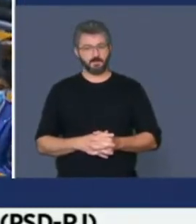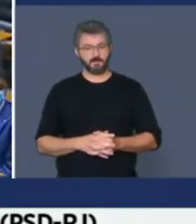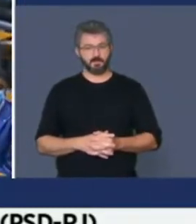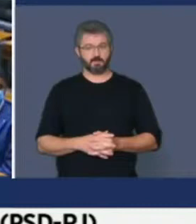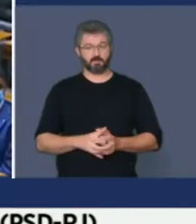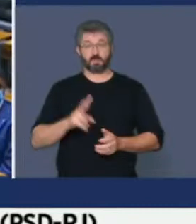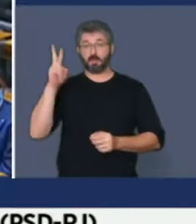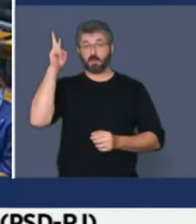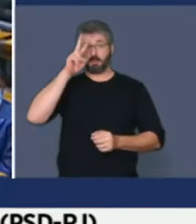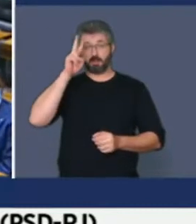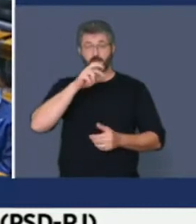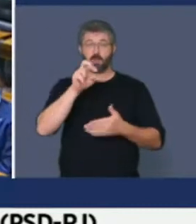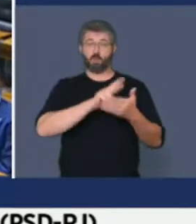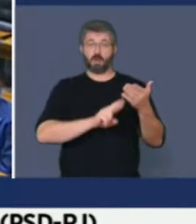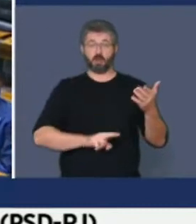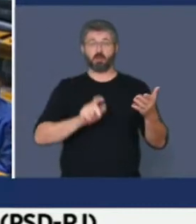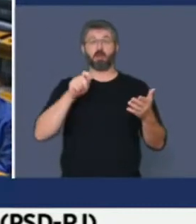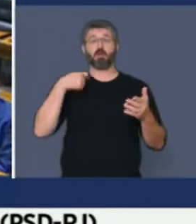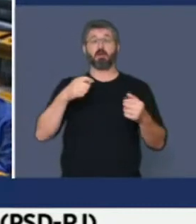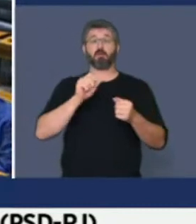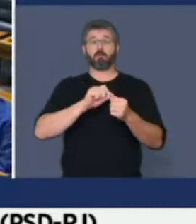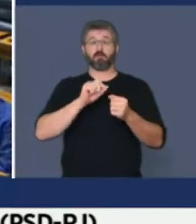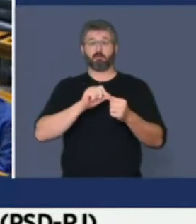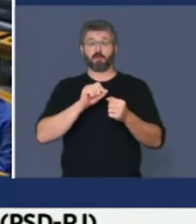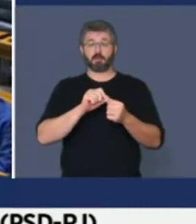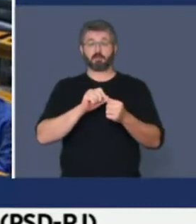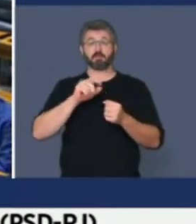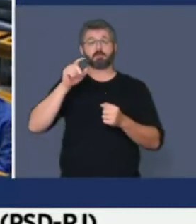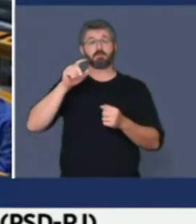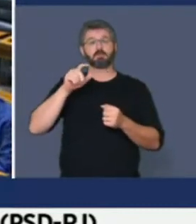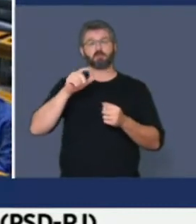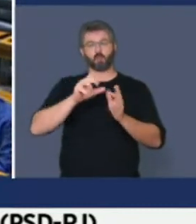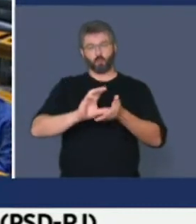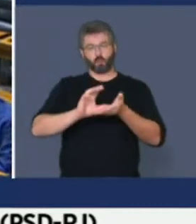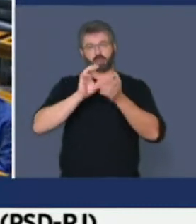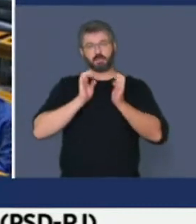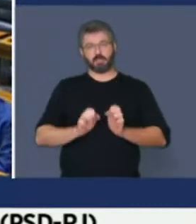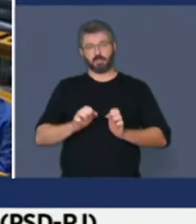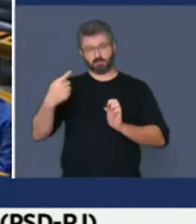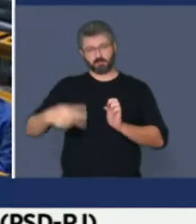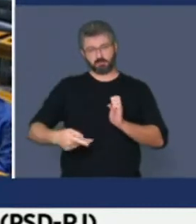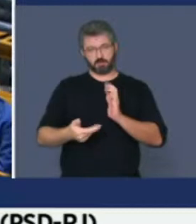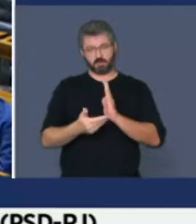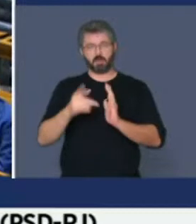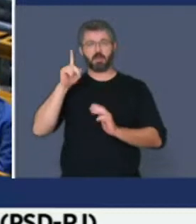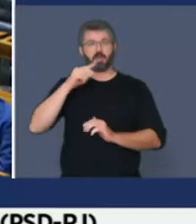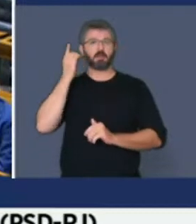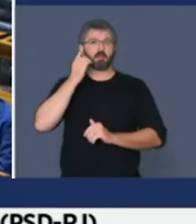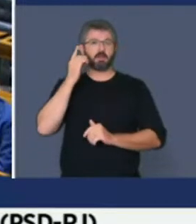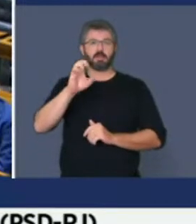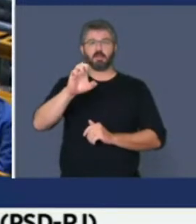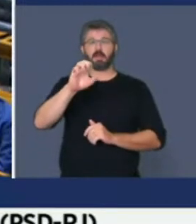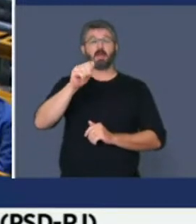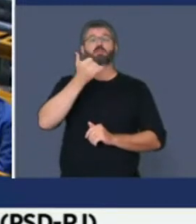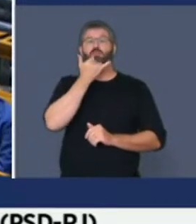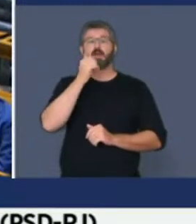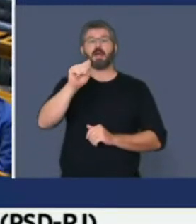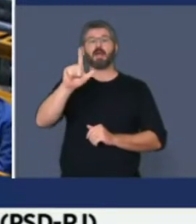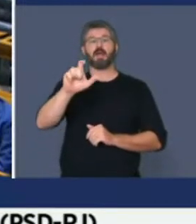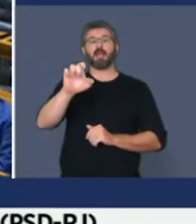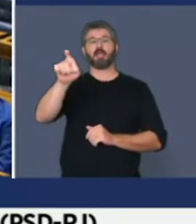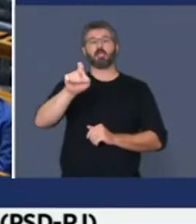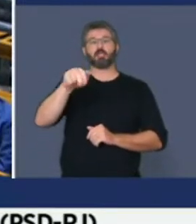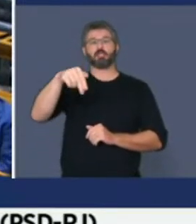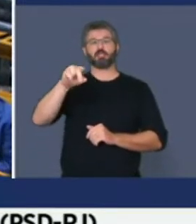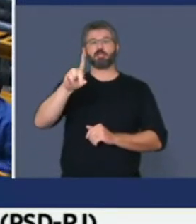Lembrando que o relator desse projeto de resolução no Conselho de Ética e Decoro Parlamentar é o deputado Alexandre Leite, do